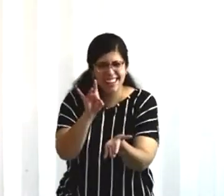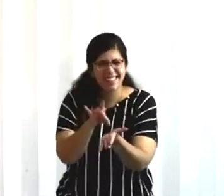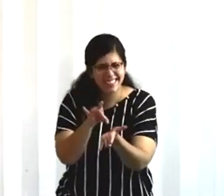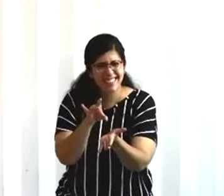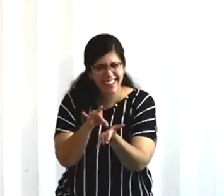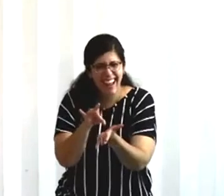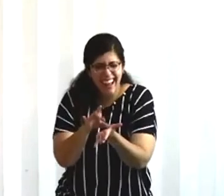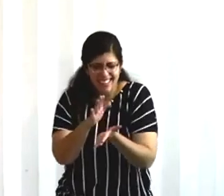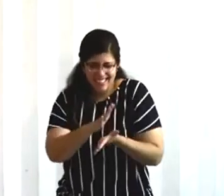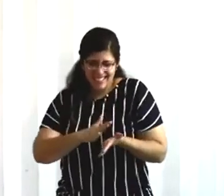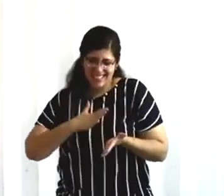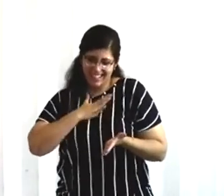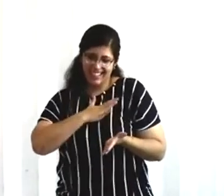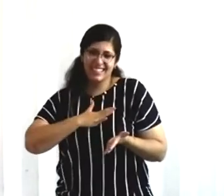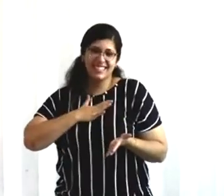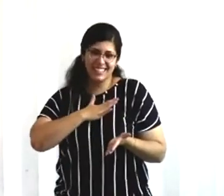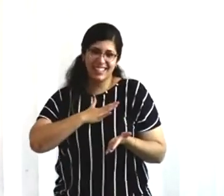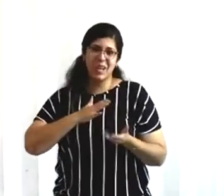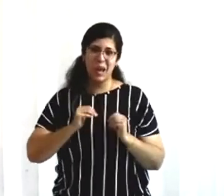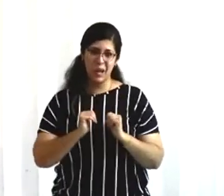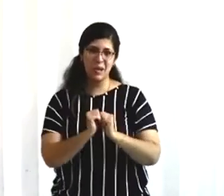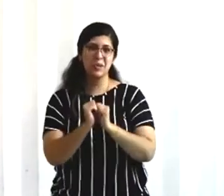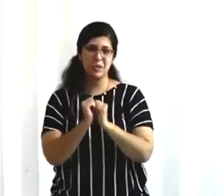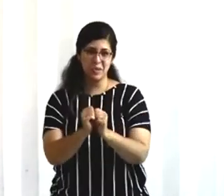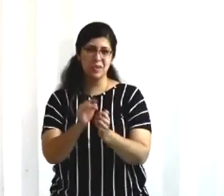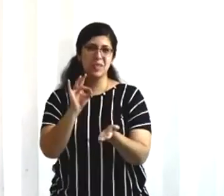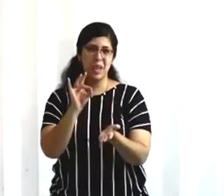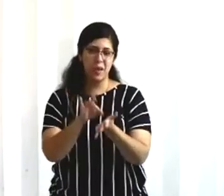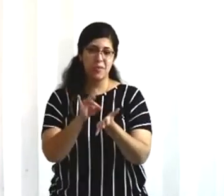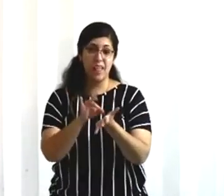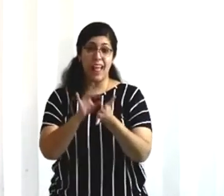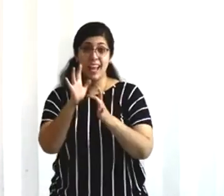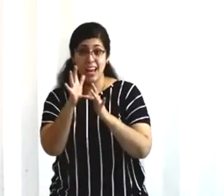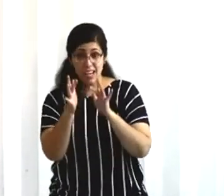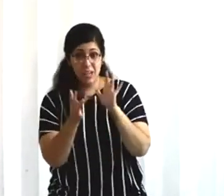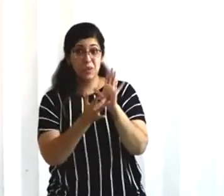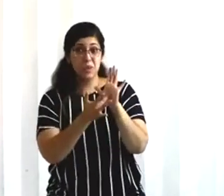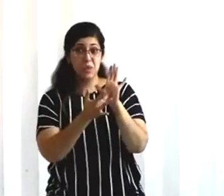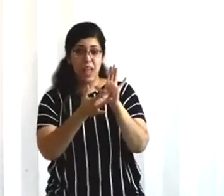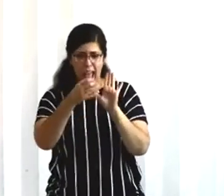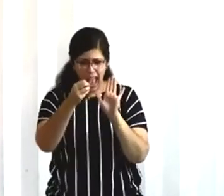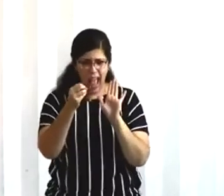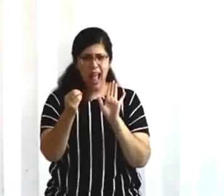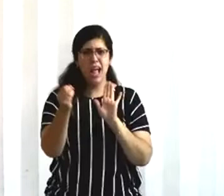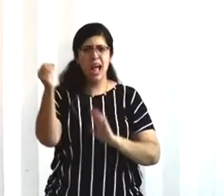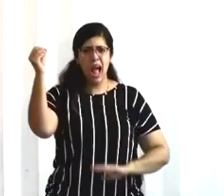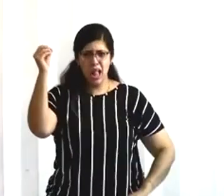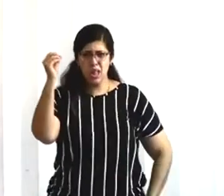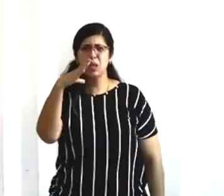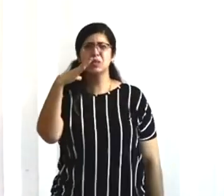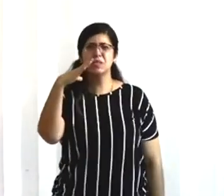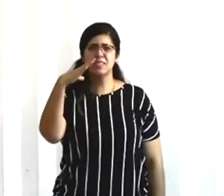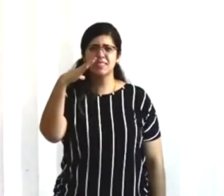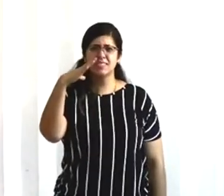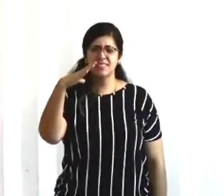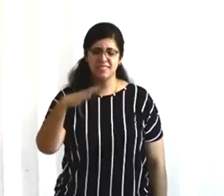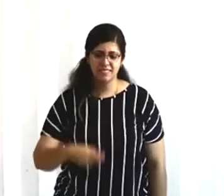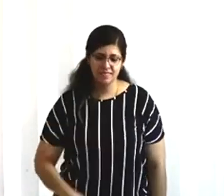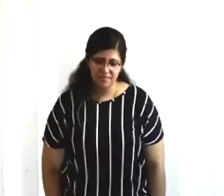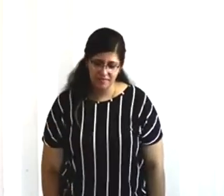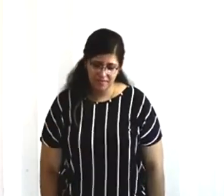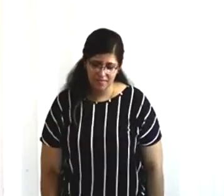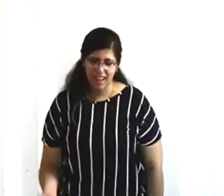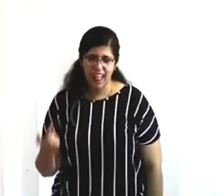plenitude dessa verdade. Jesus, Ele é a personificação da luz. Jesus é a personificação